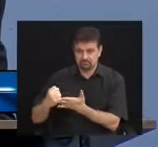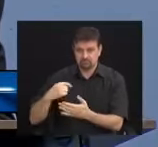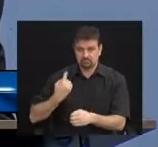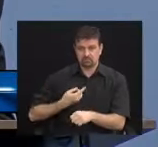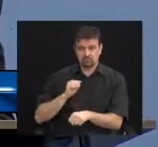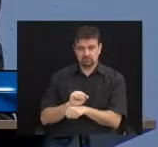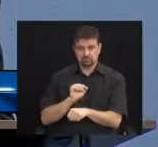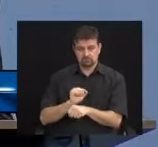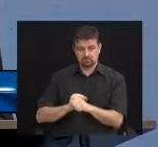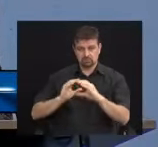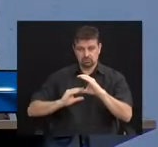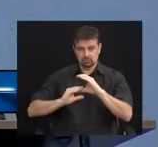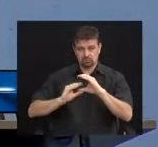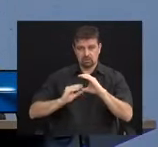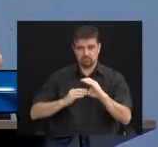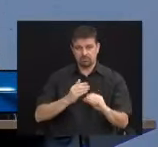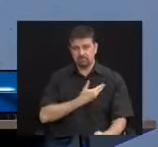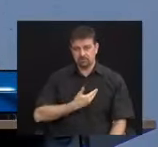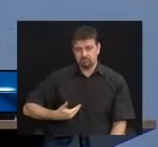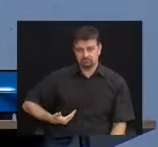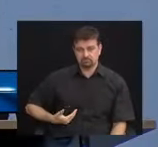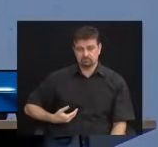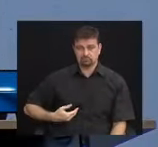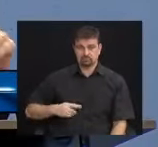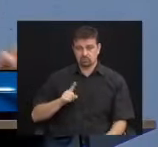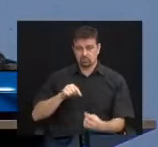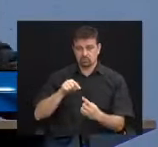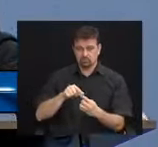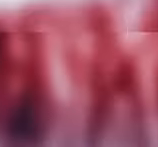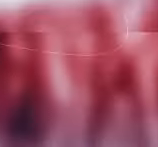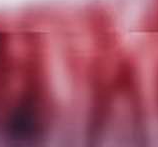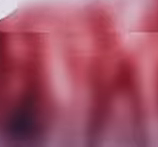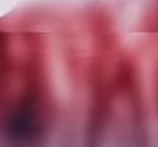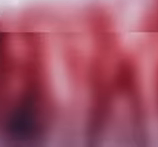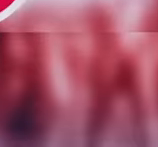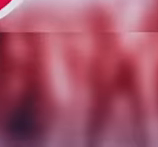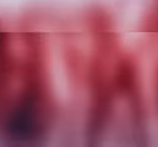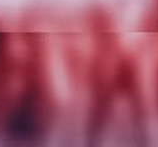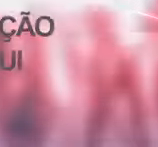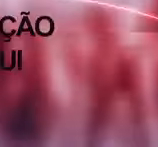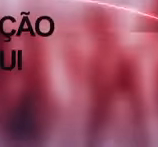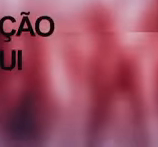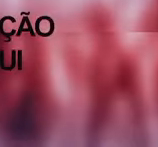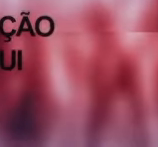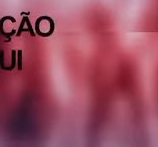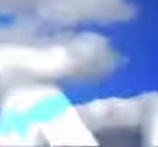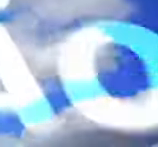novos concursos para poder contratar tais profissionais.